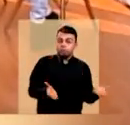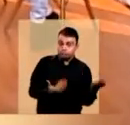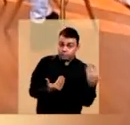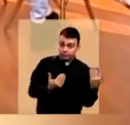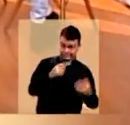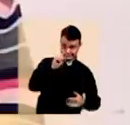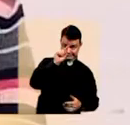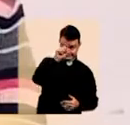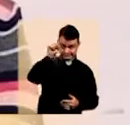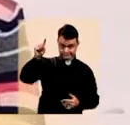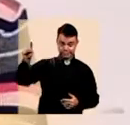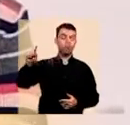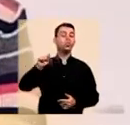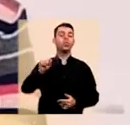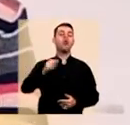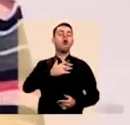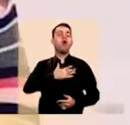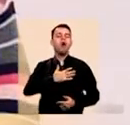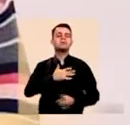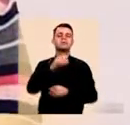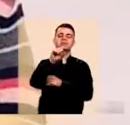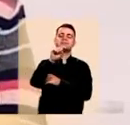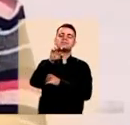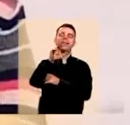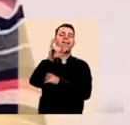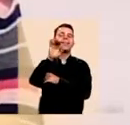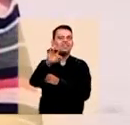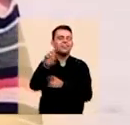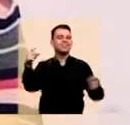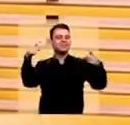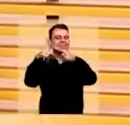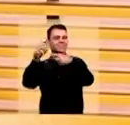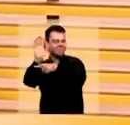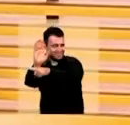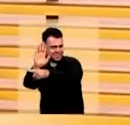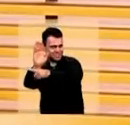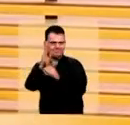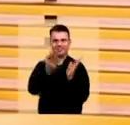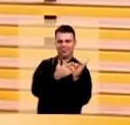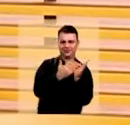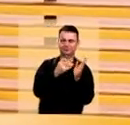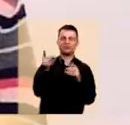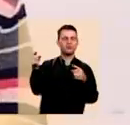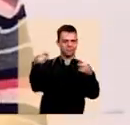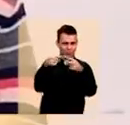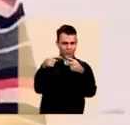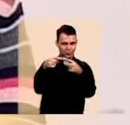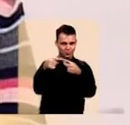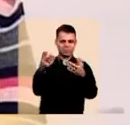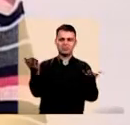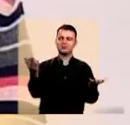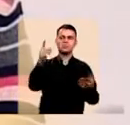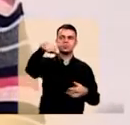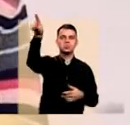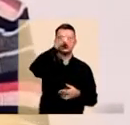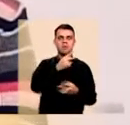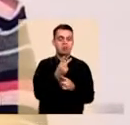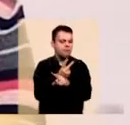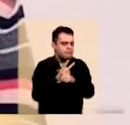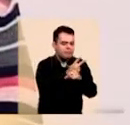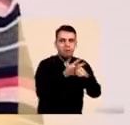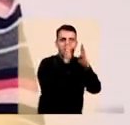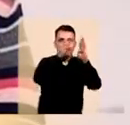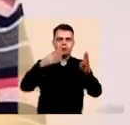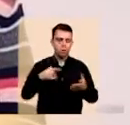o adolescente tem aquelas séries, né, que está saindo muito aí. Os best-sellers. Eles procuram e lê a